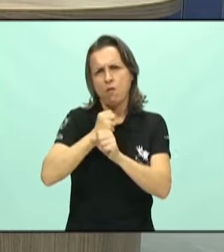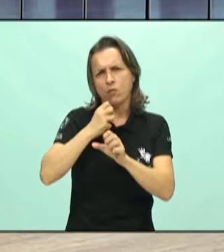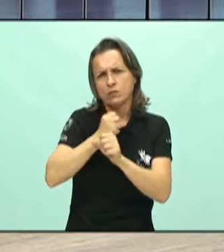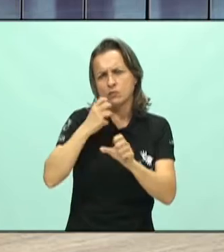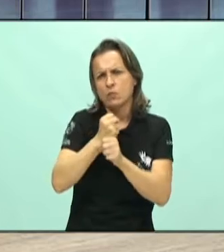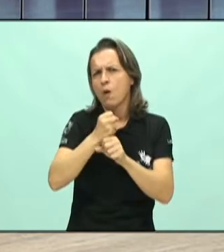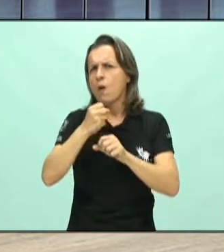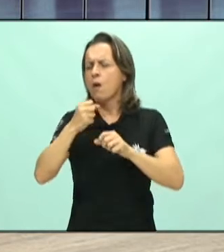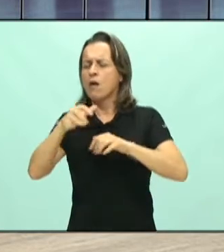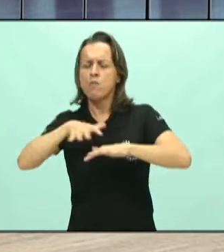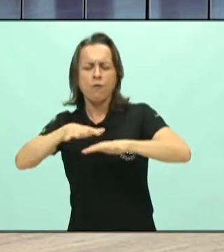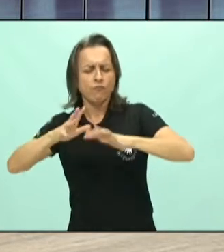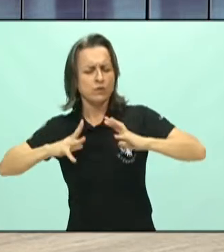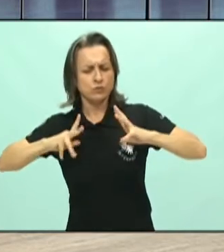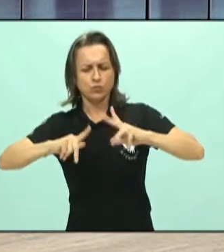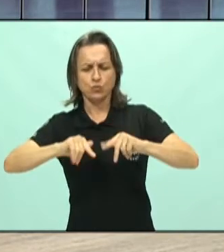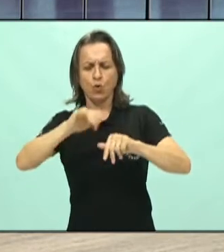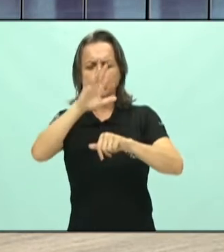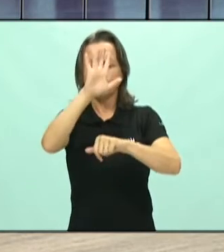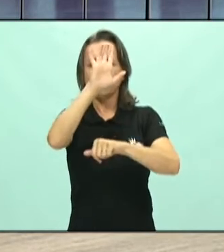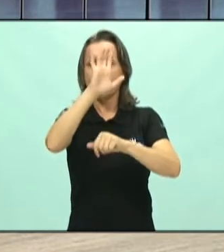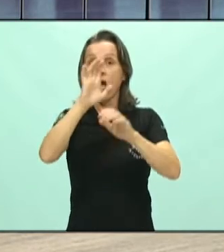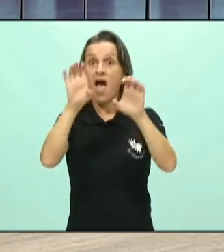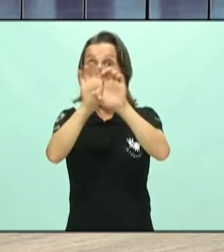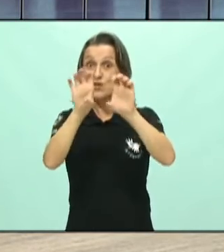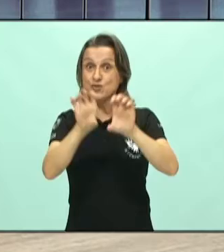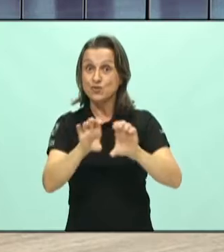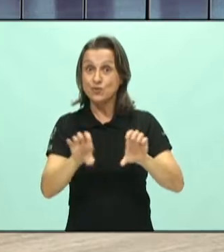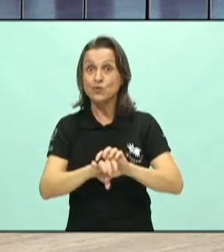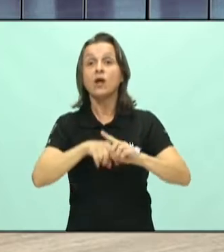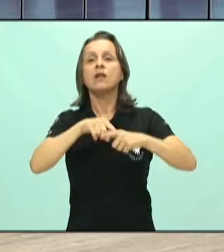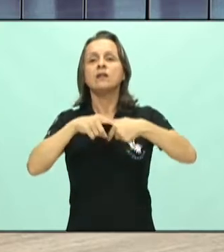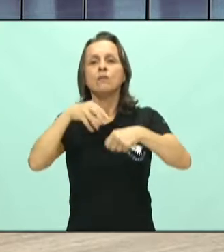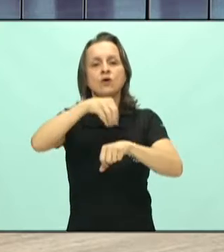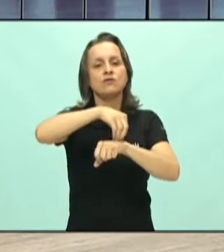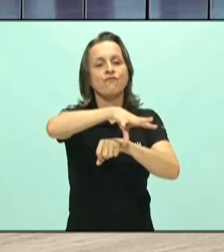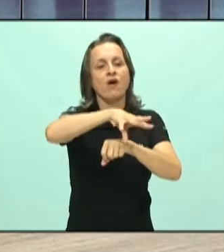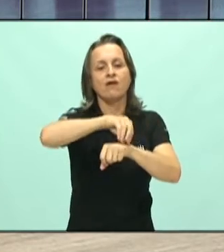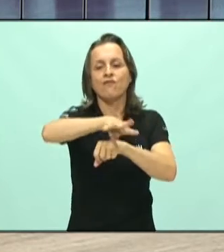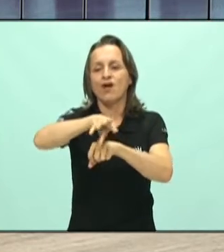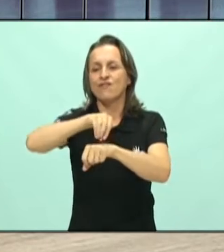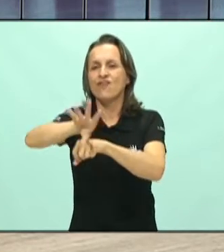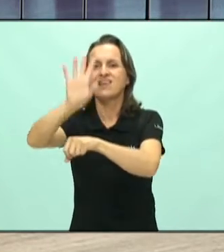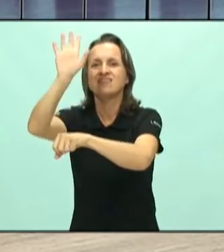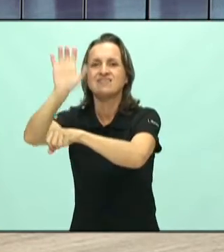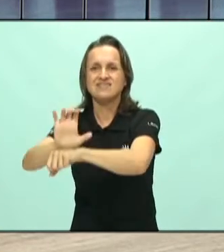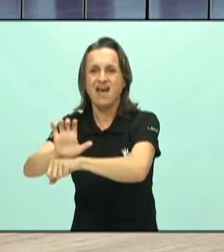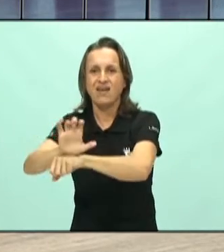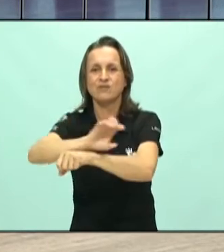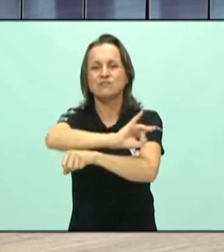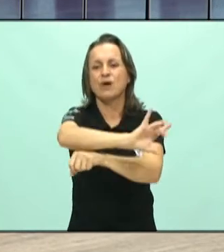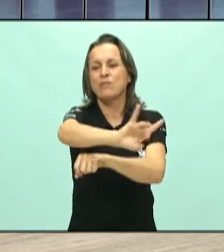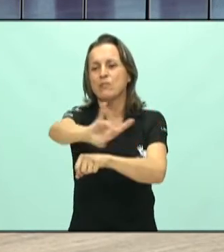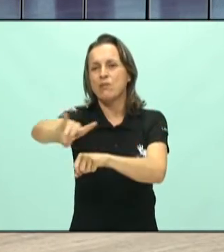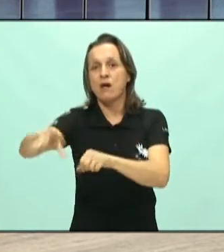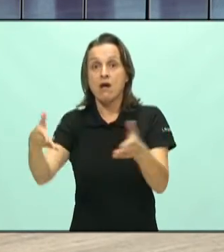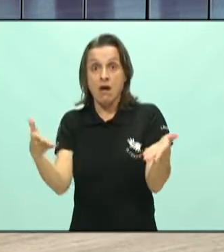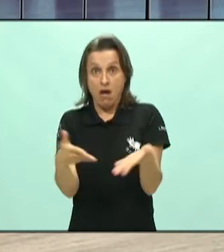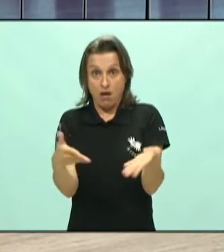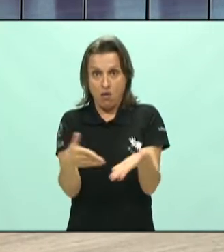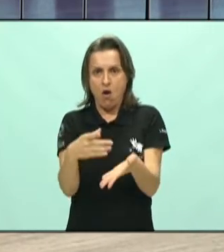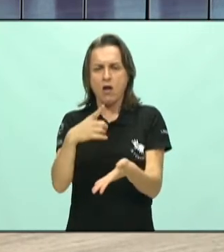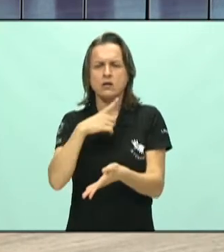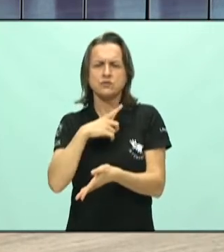essa estrutura e ela vai para os seus estados de destino final. Agora, recentemente, tivemos uma grande indústria